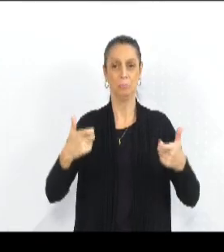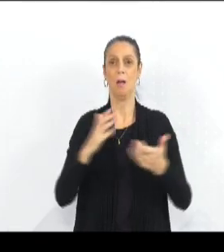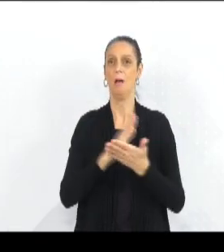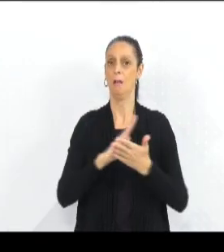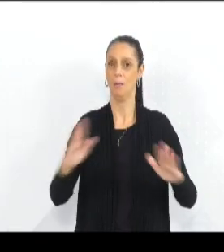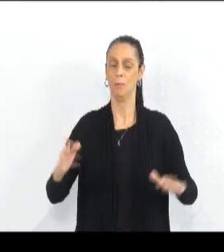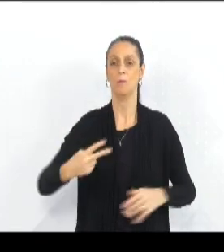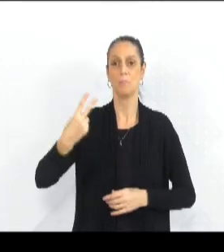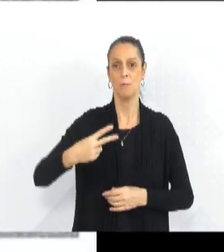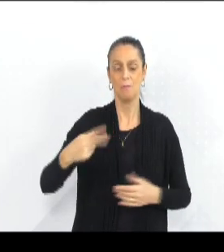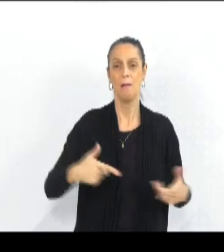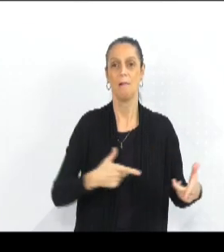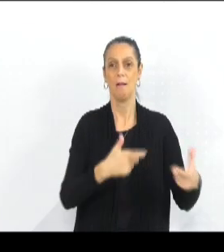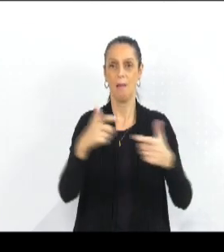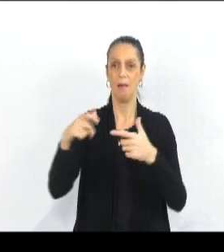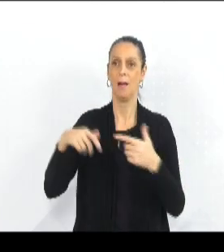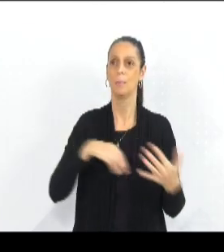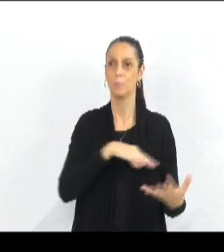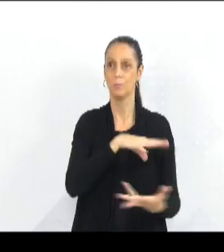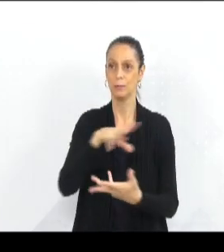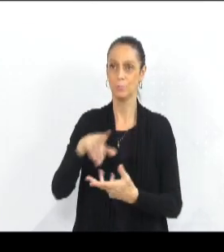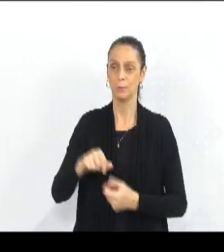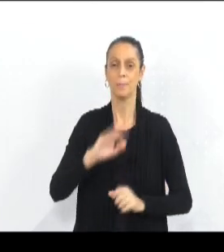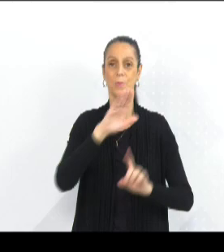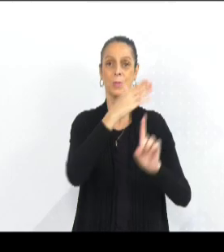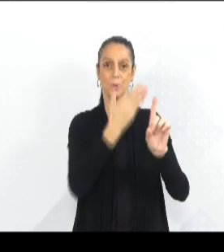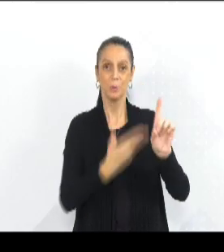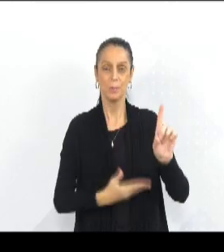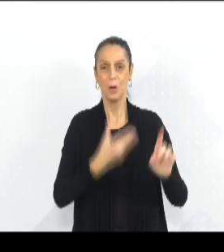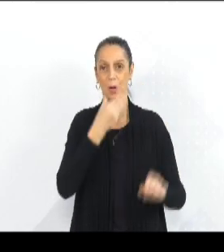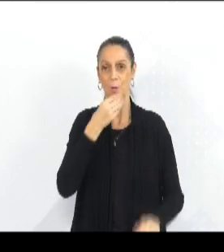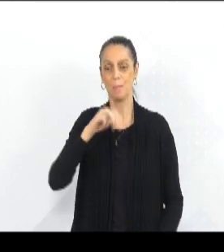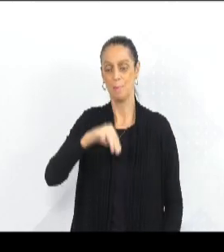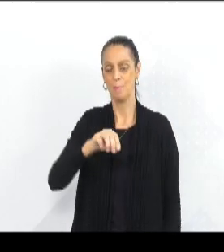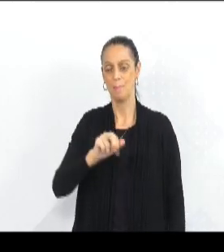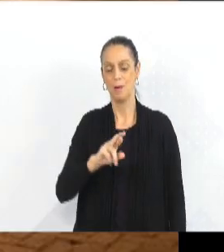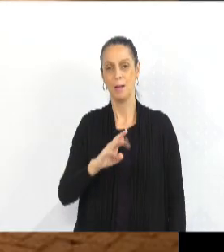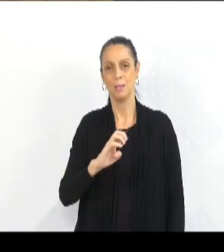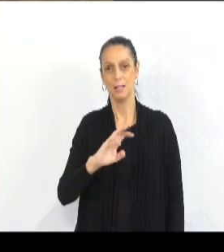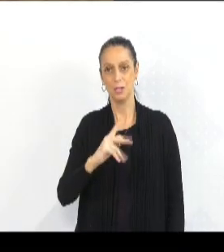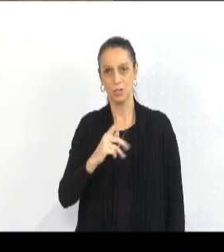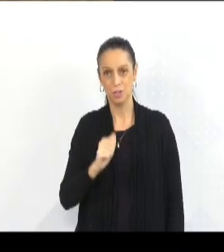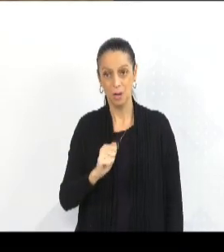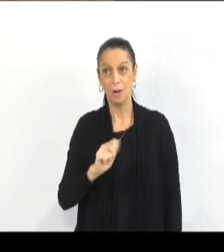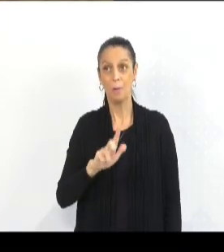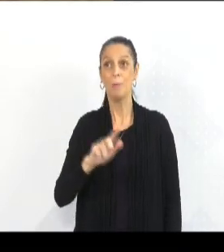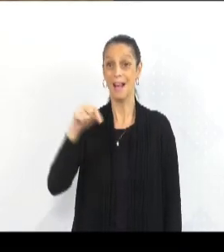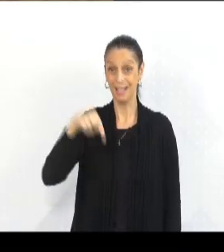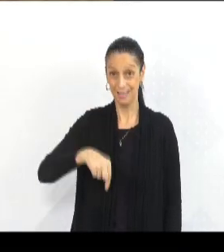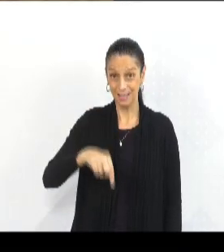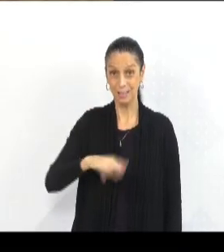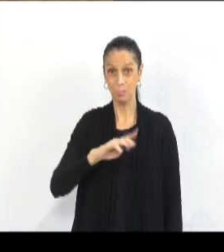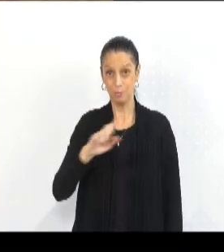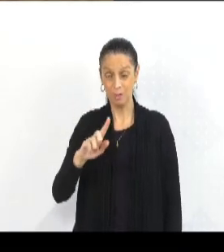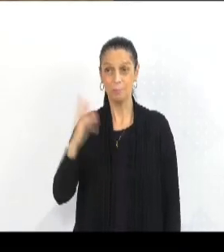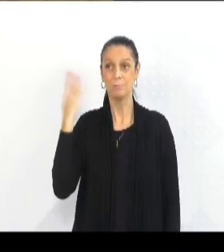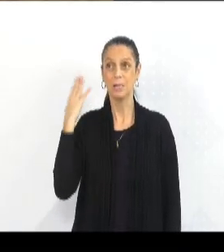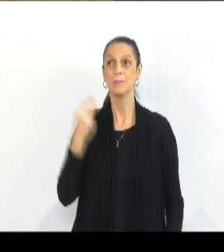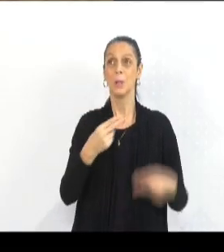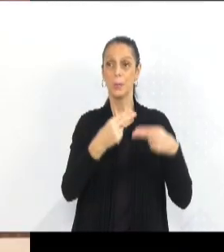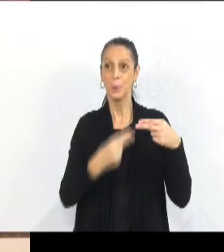Guerra Mundial. Em homenagem ao Marechal Mascarenhas de Moraes, um município de Blumenau, inaugurou um busto em novembro